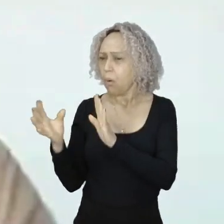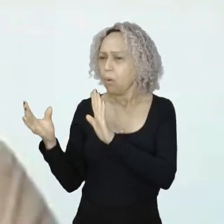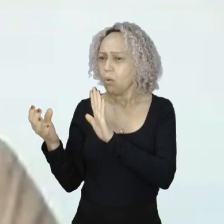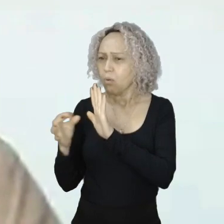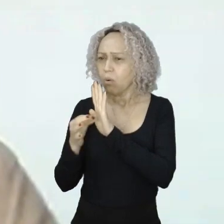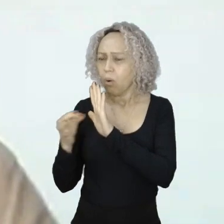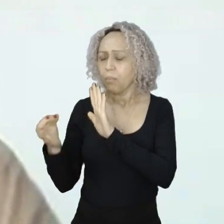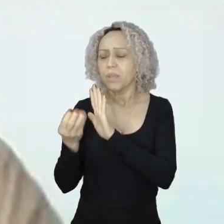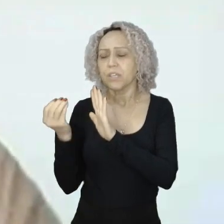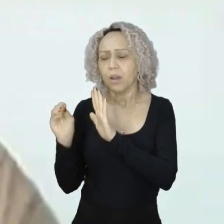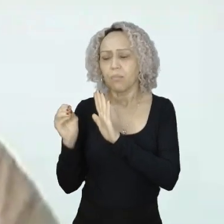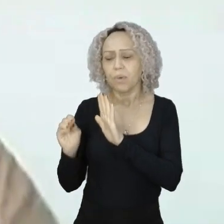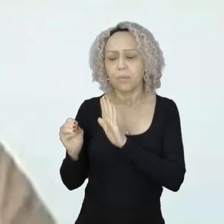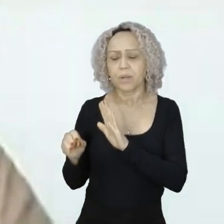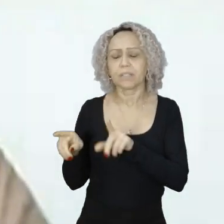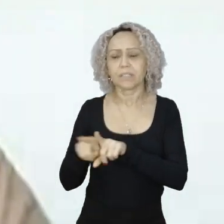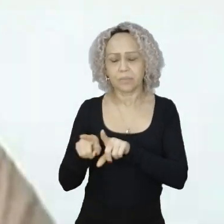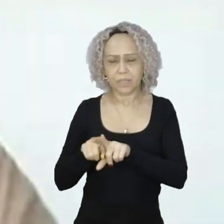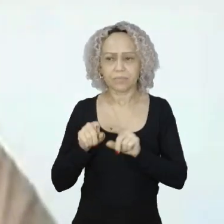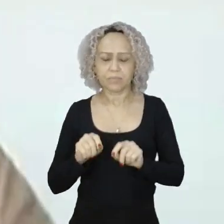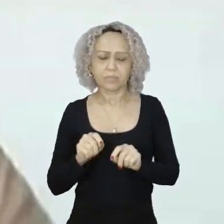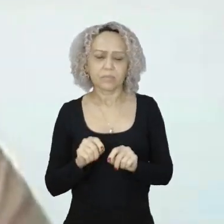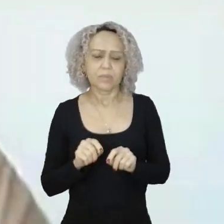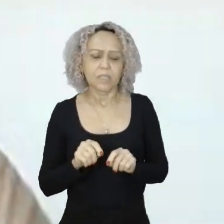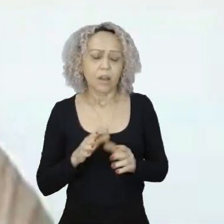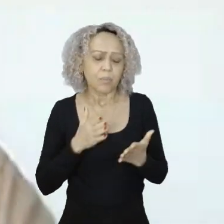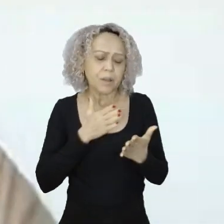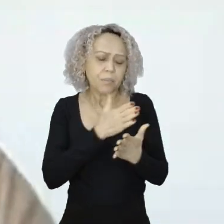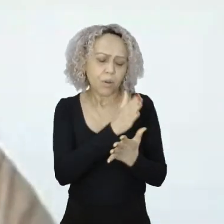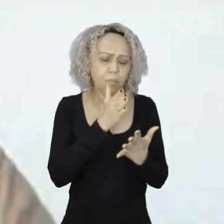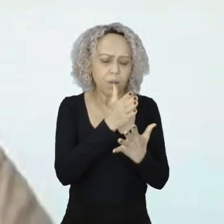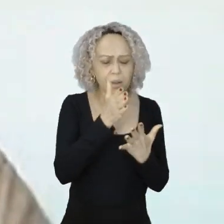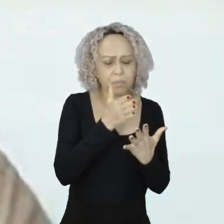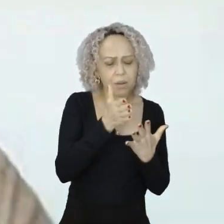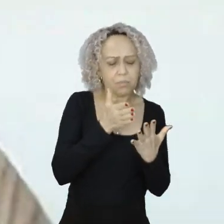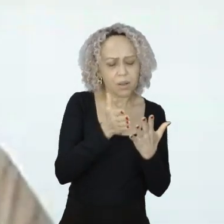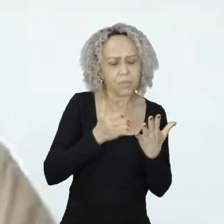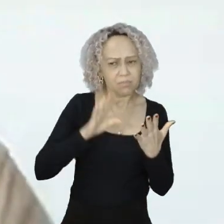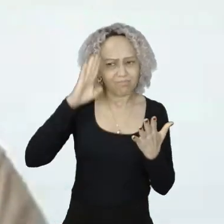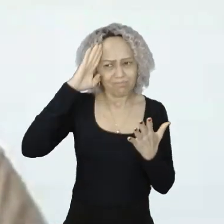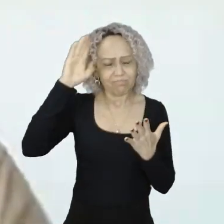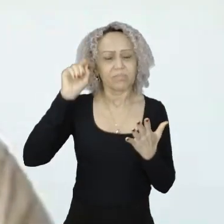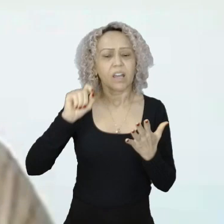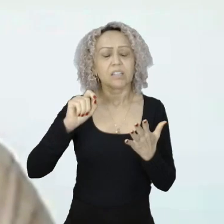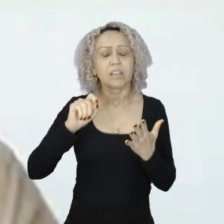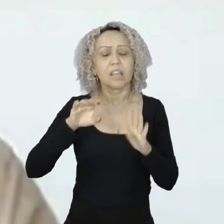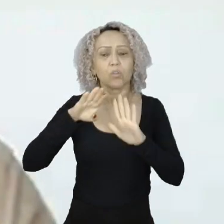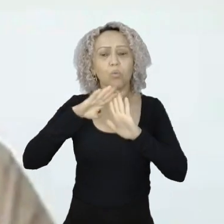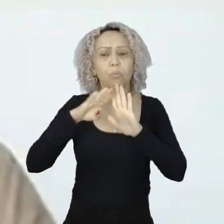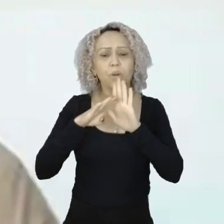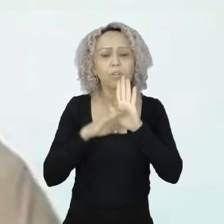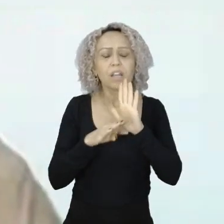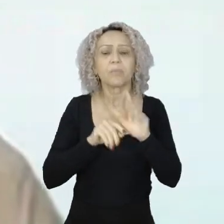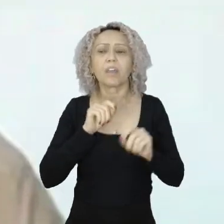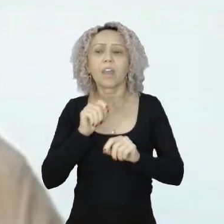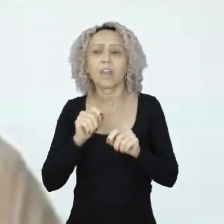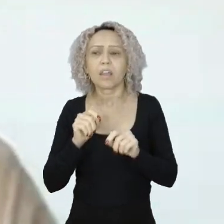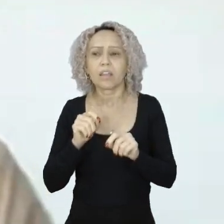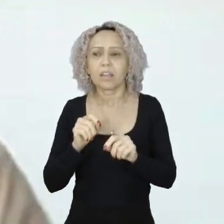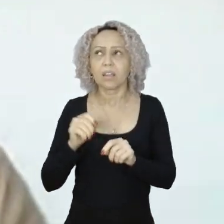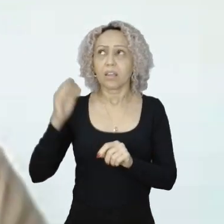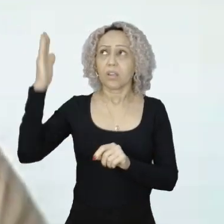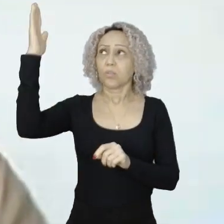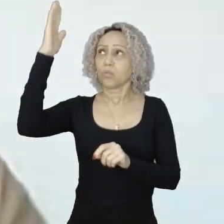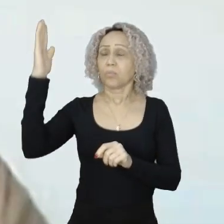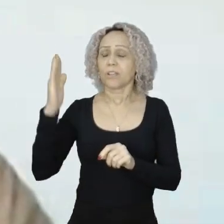na definição das diretrizes e das prioridades dos programas de reconstrução do